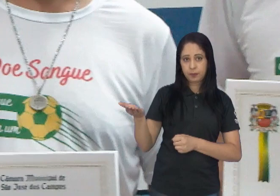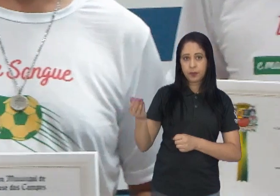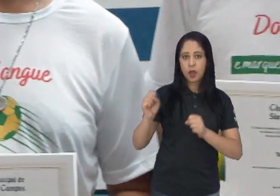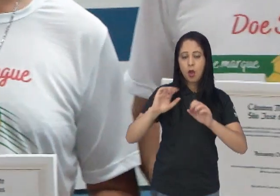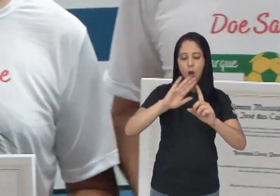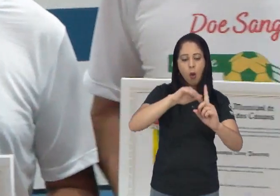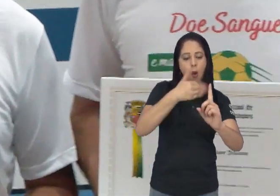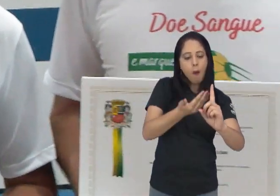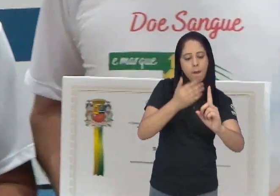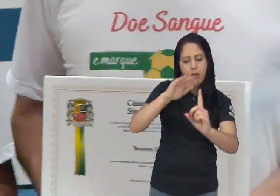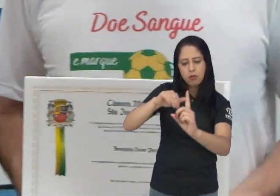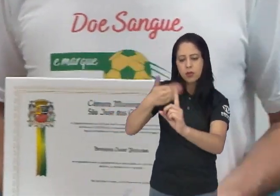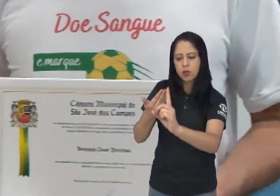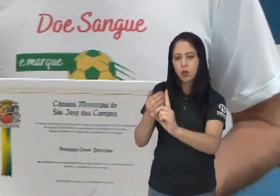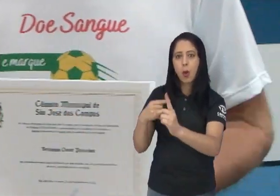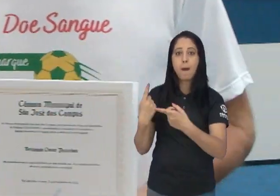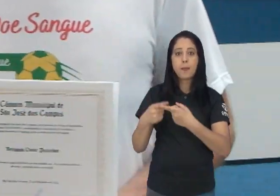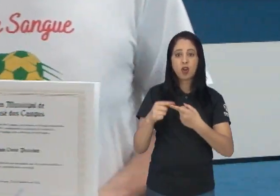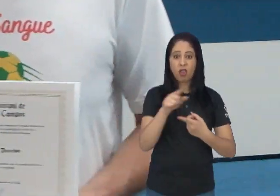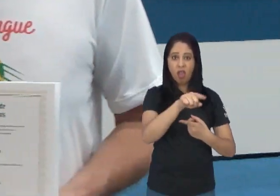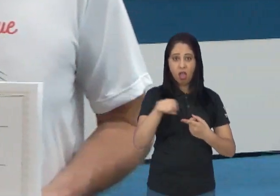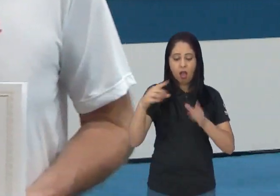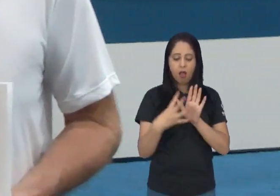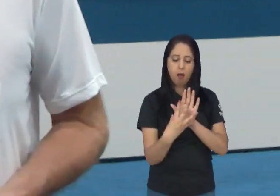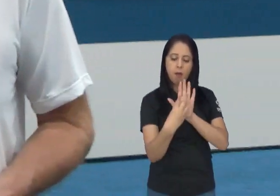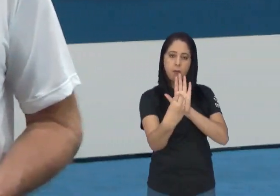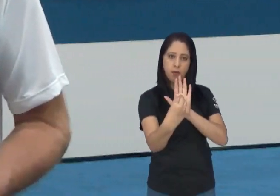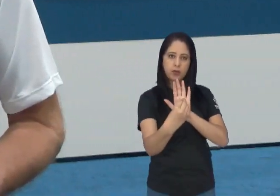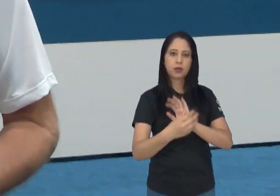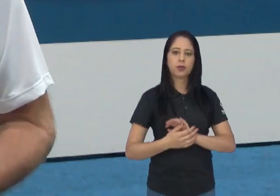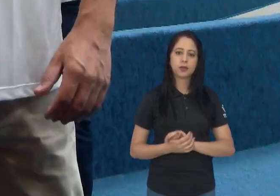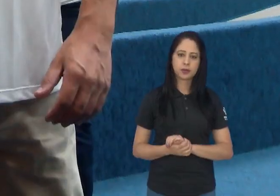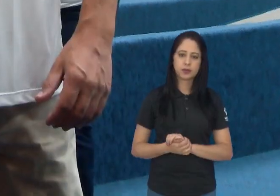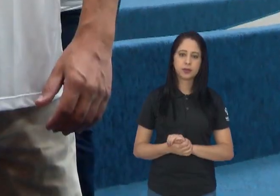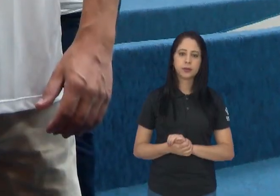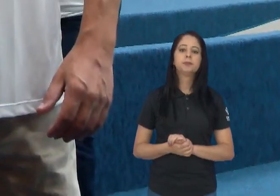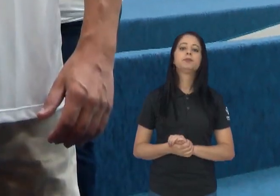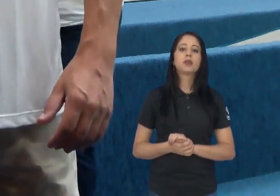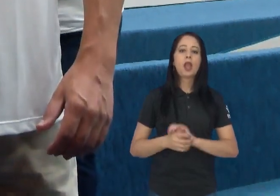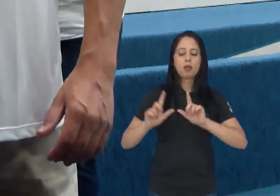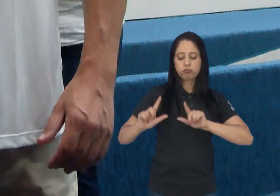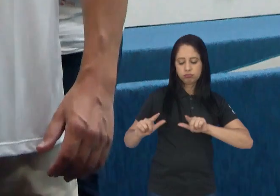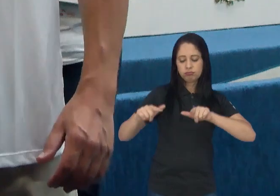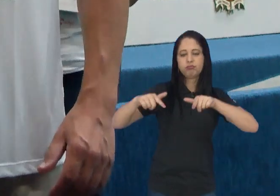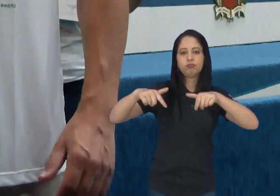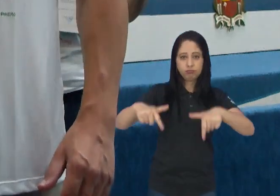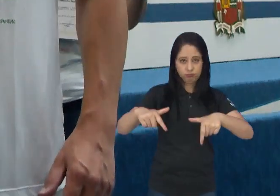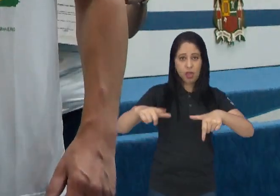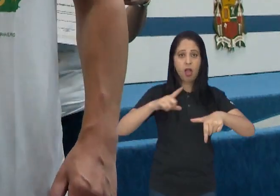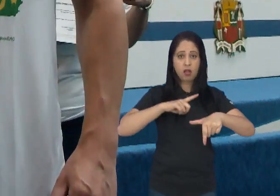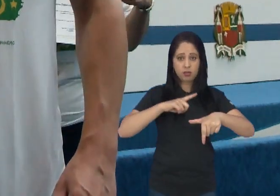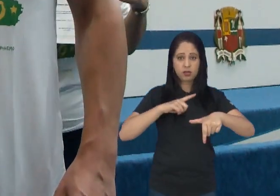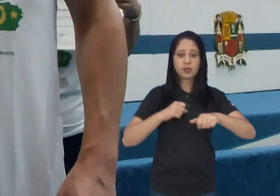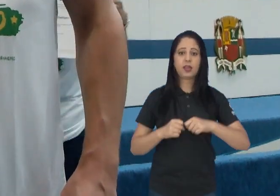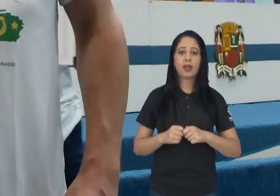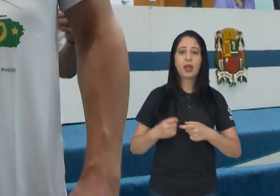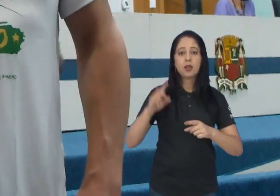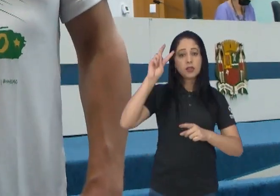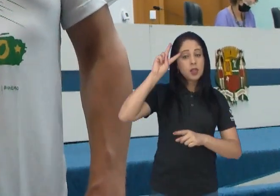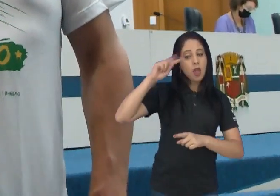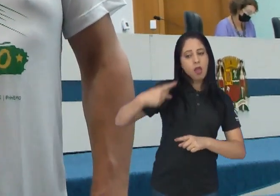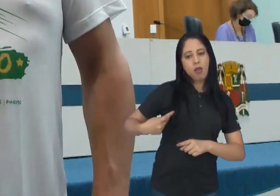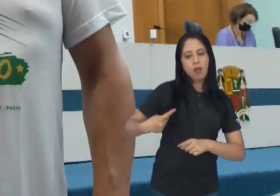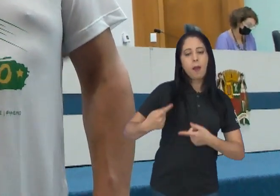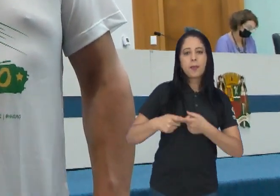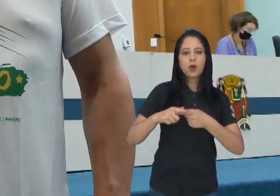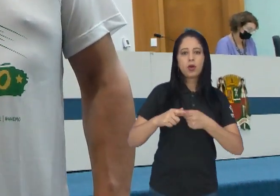exemplo e estão entre as que mais fizeram doações ao Hemocentro. Eles receberam um diploma de mérito em reconhecimento a